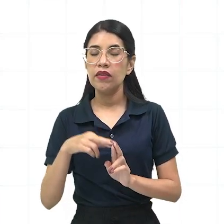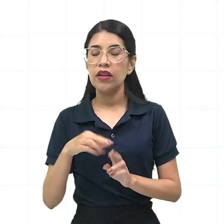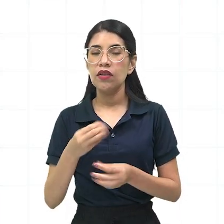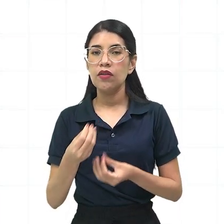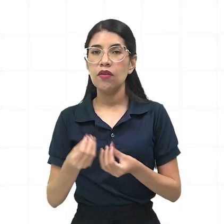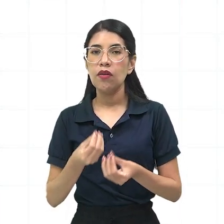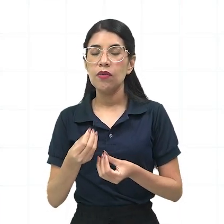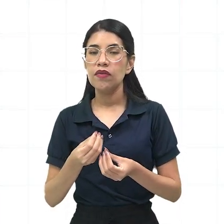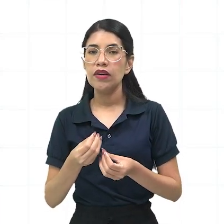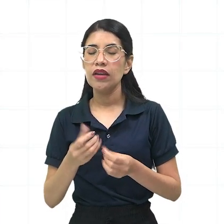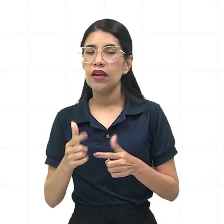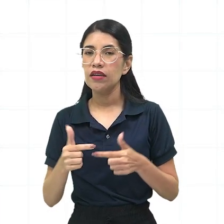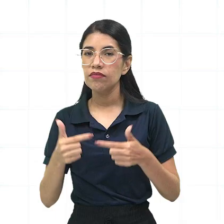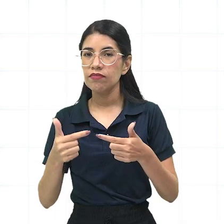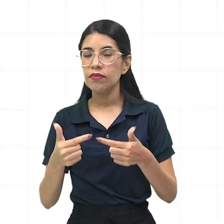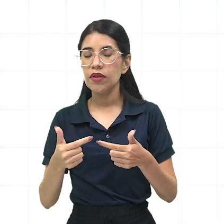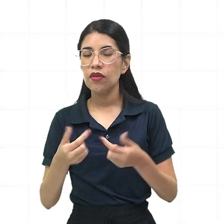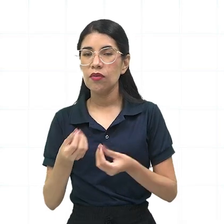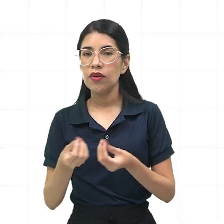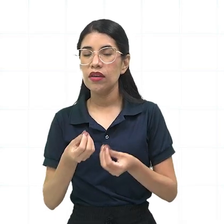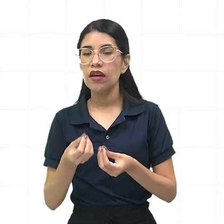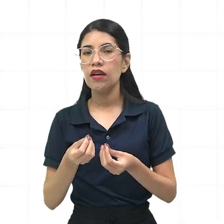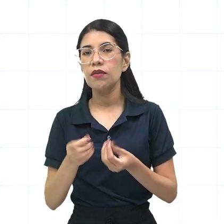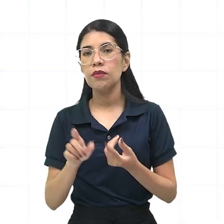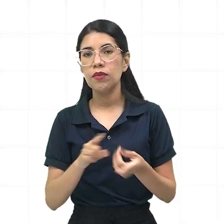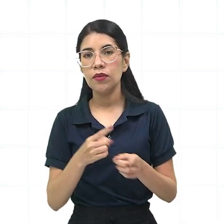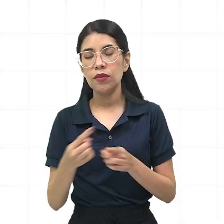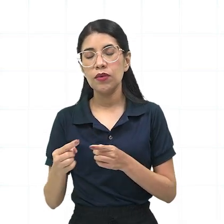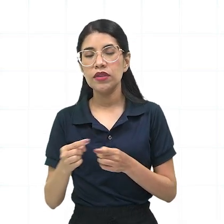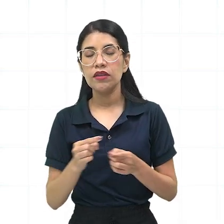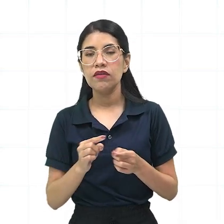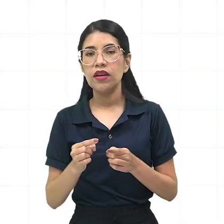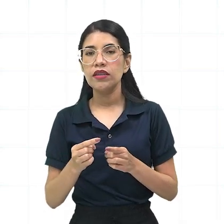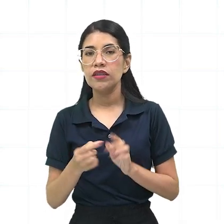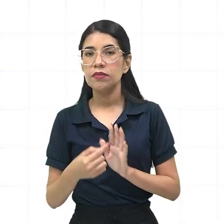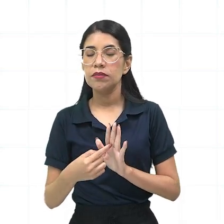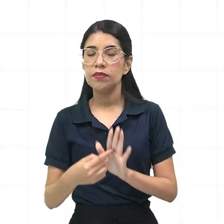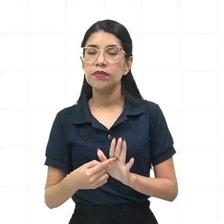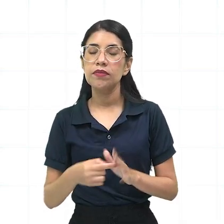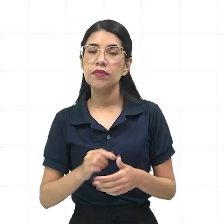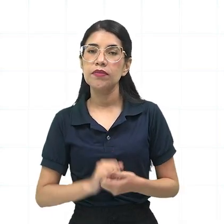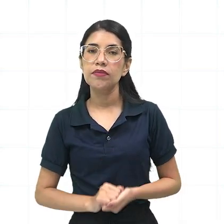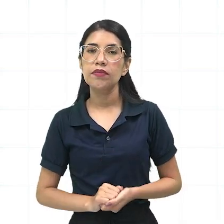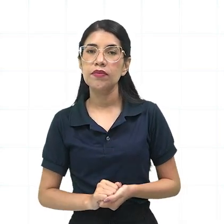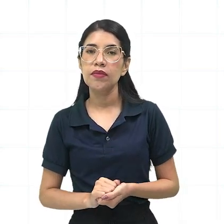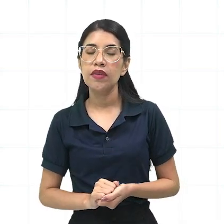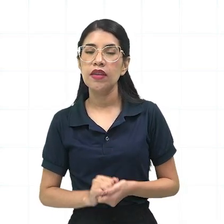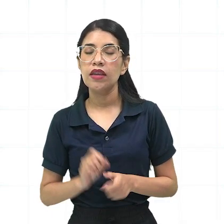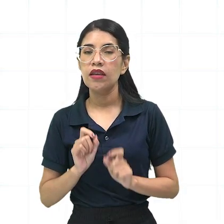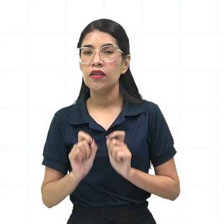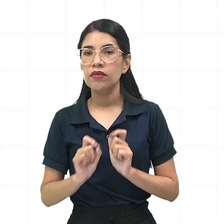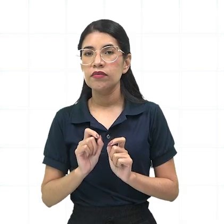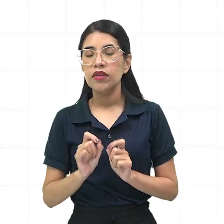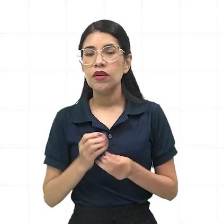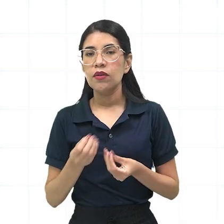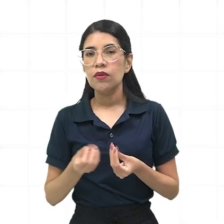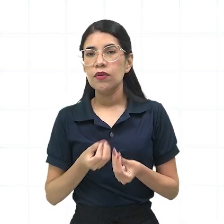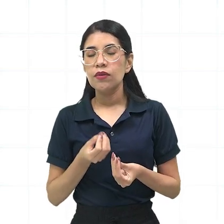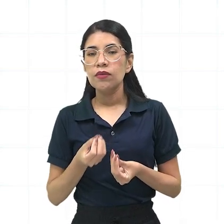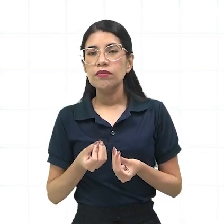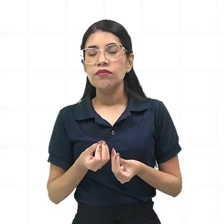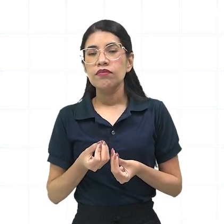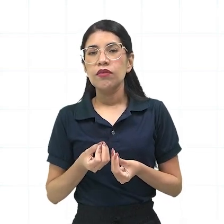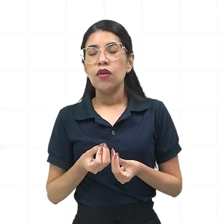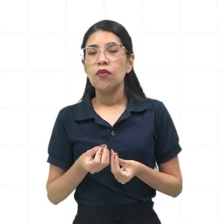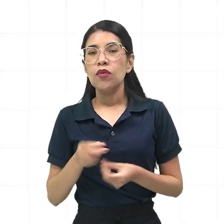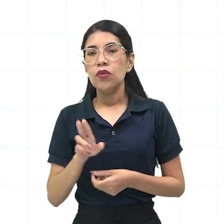de executar uma canção. Então, quando a gente fala do estilo, eu vou perceber que é a questão de como